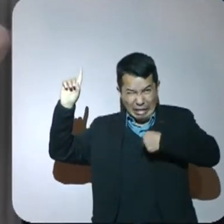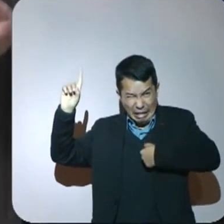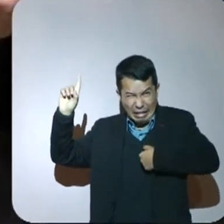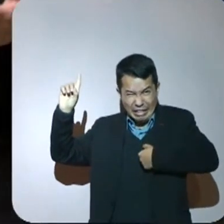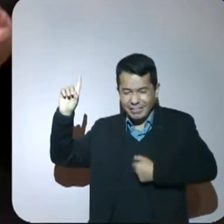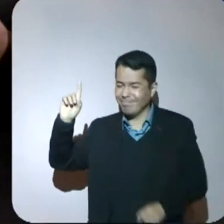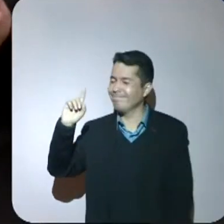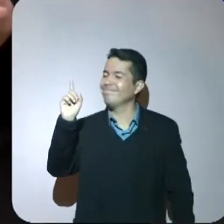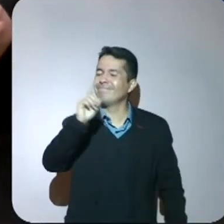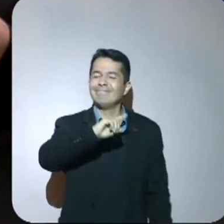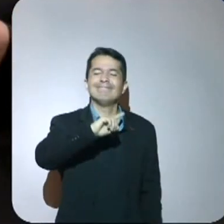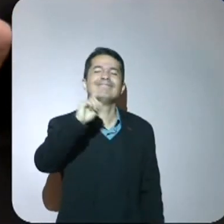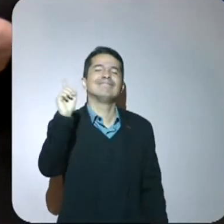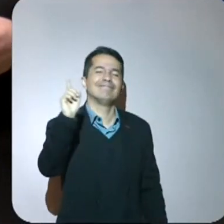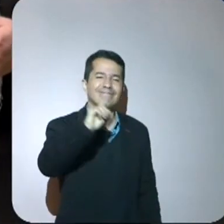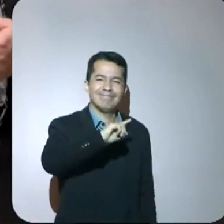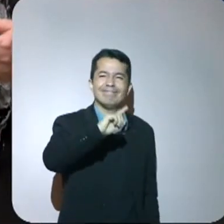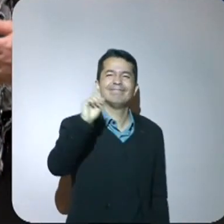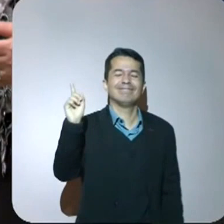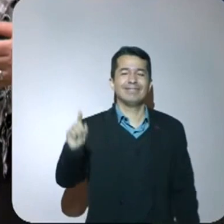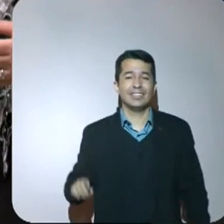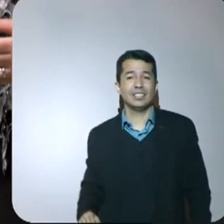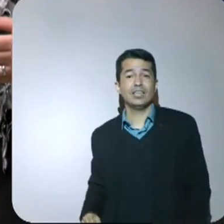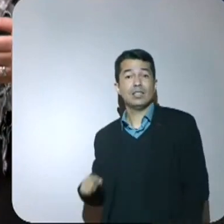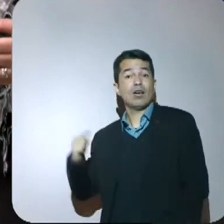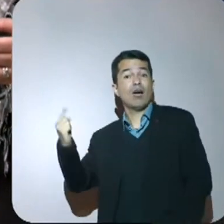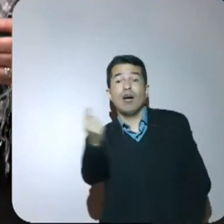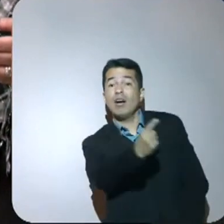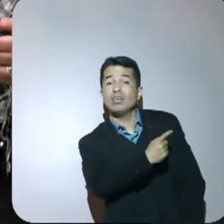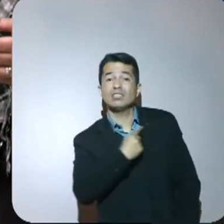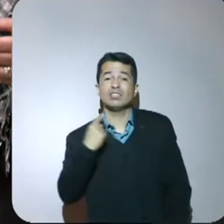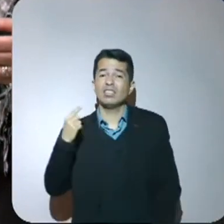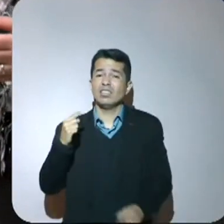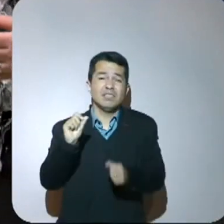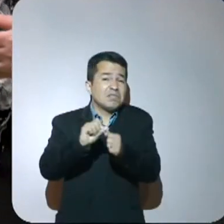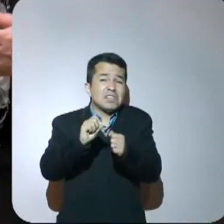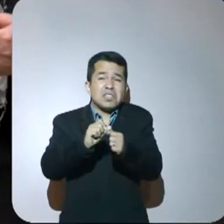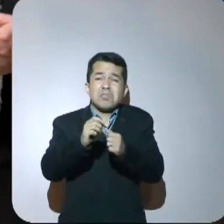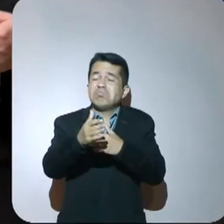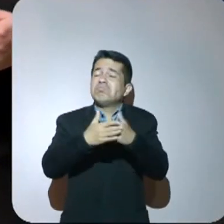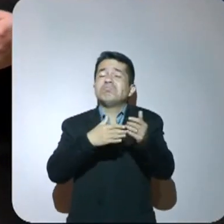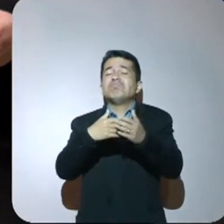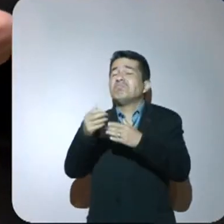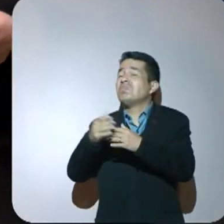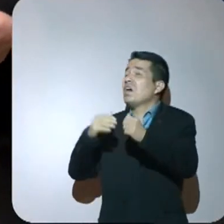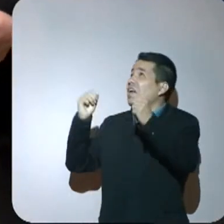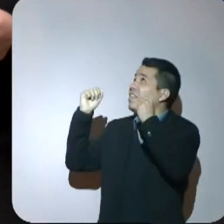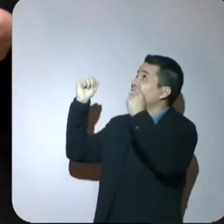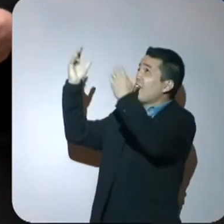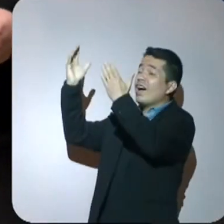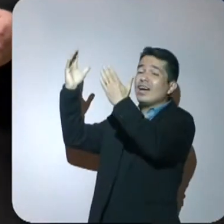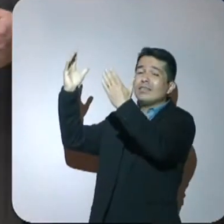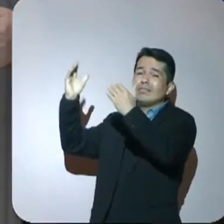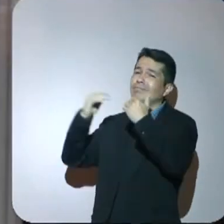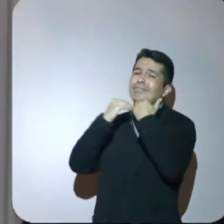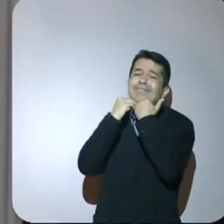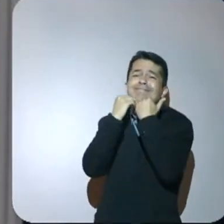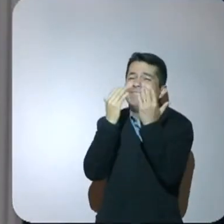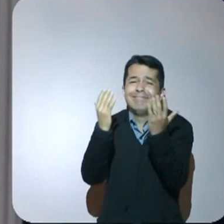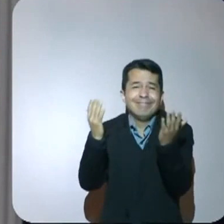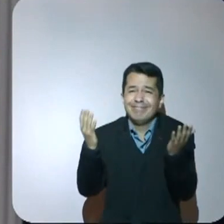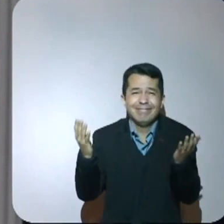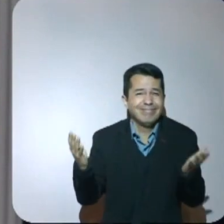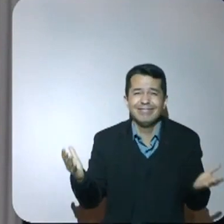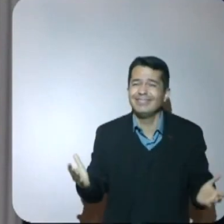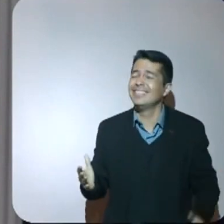dependente de um homem mortal. Nada que possamos dar-te é